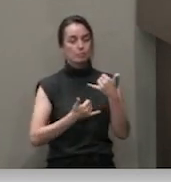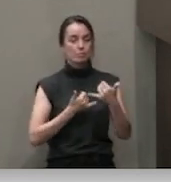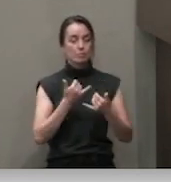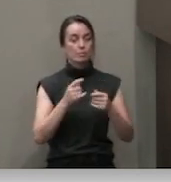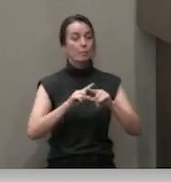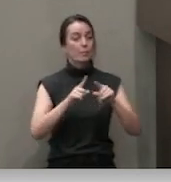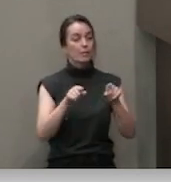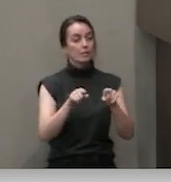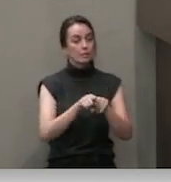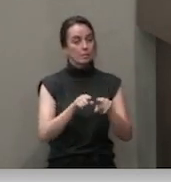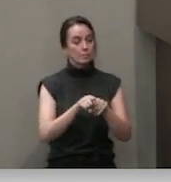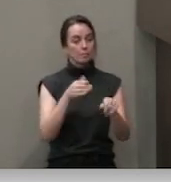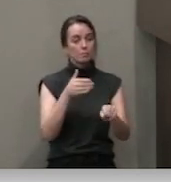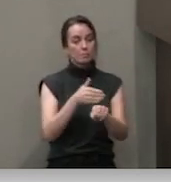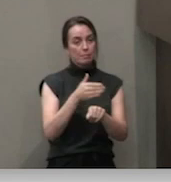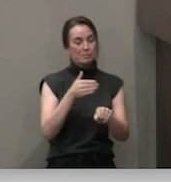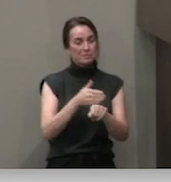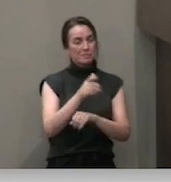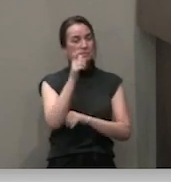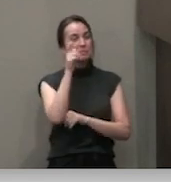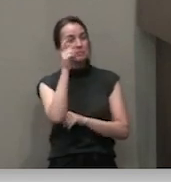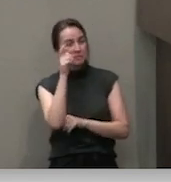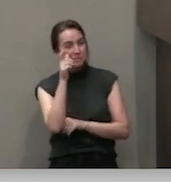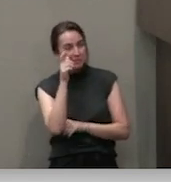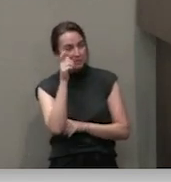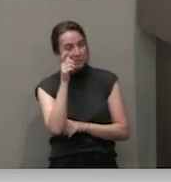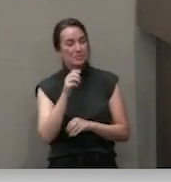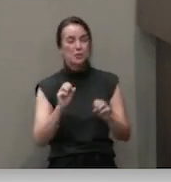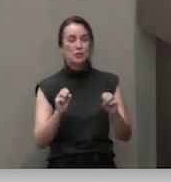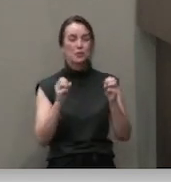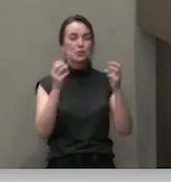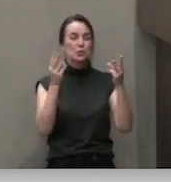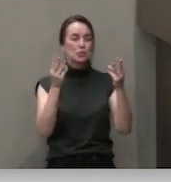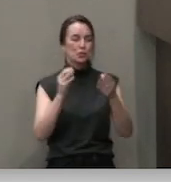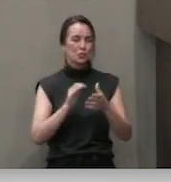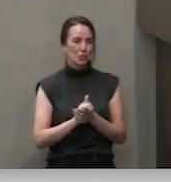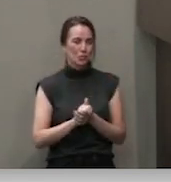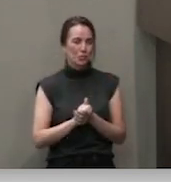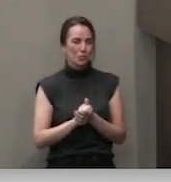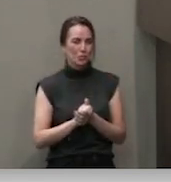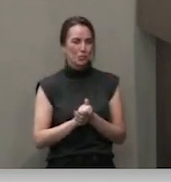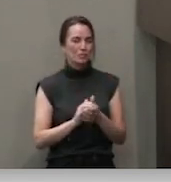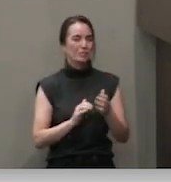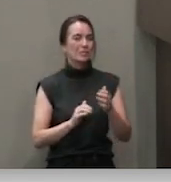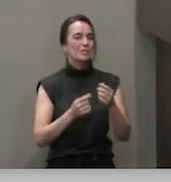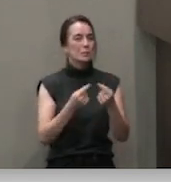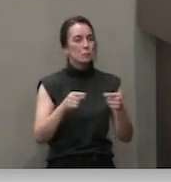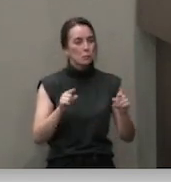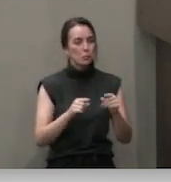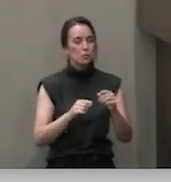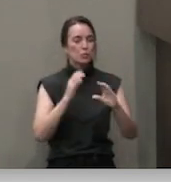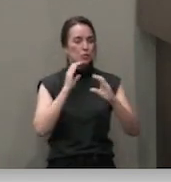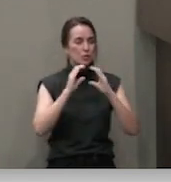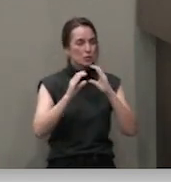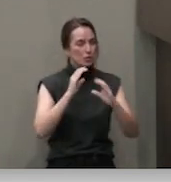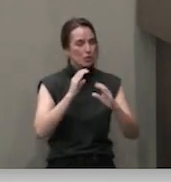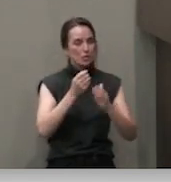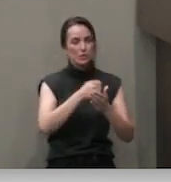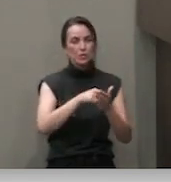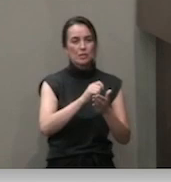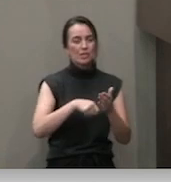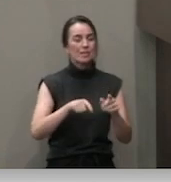também participando assistindo desse grande show deste grande músico cantor compositor